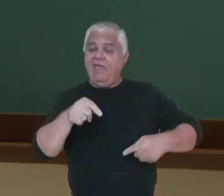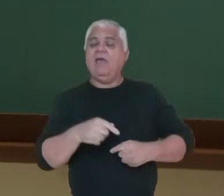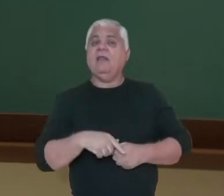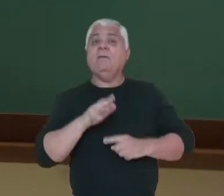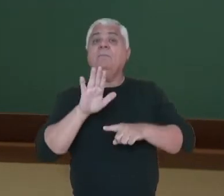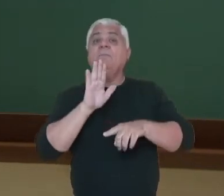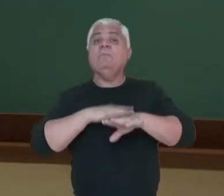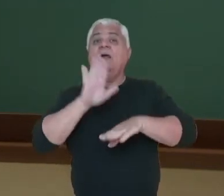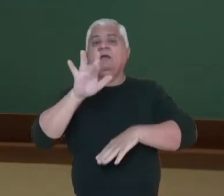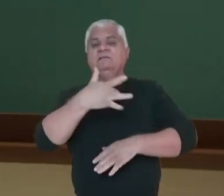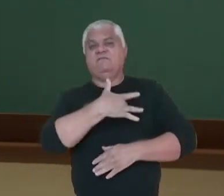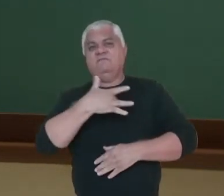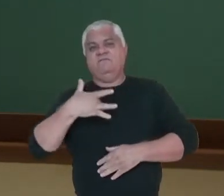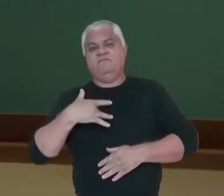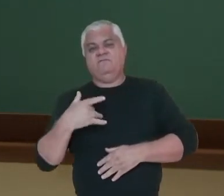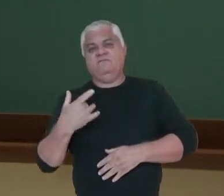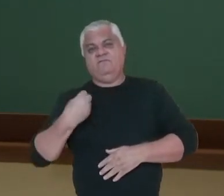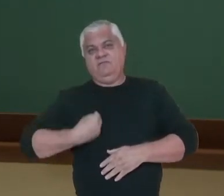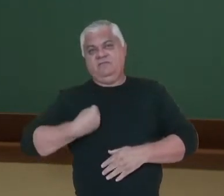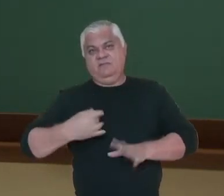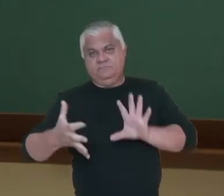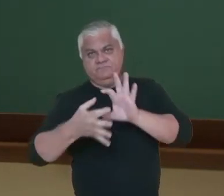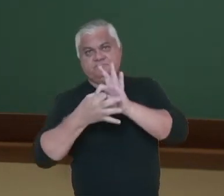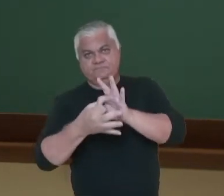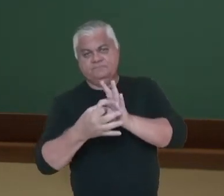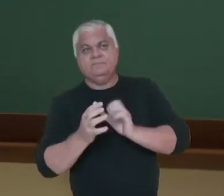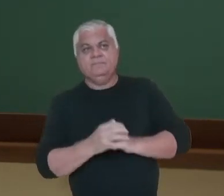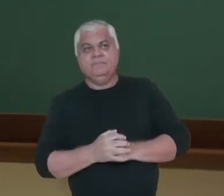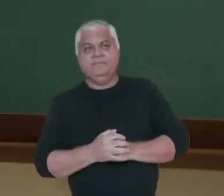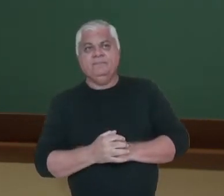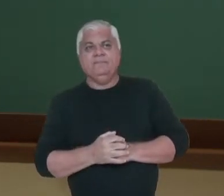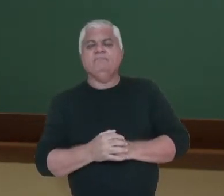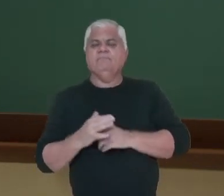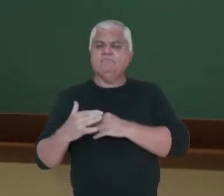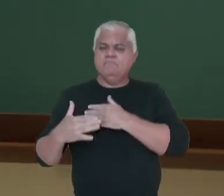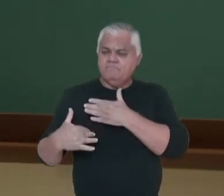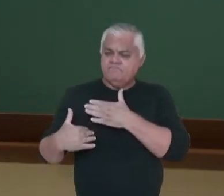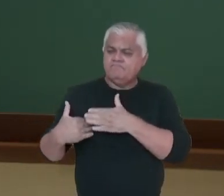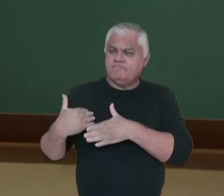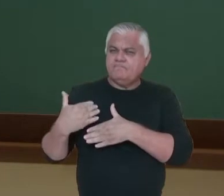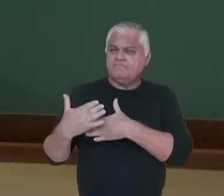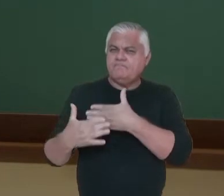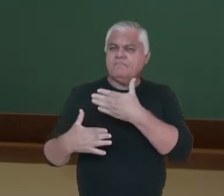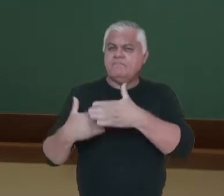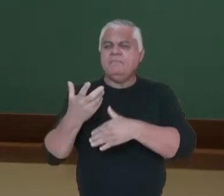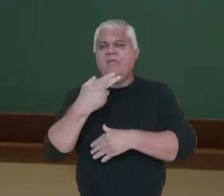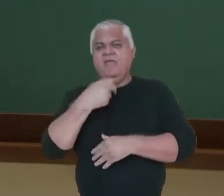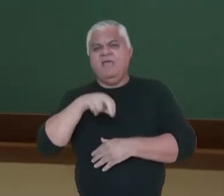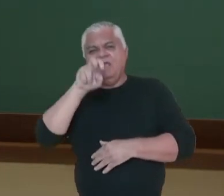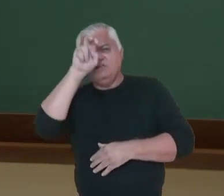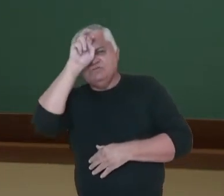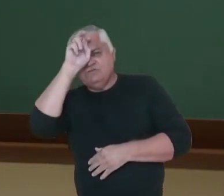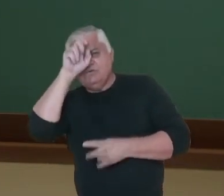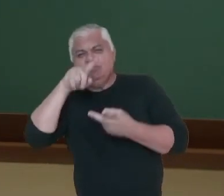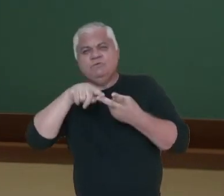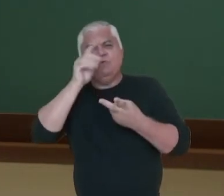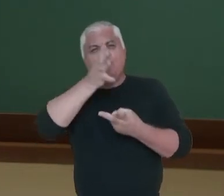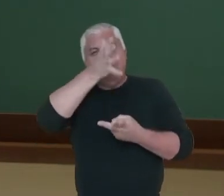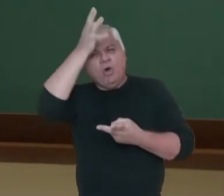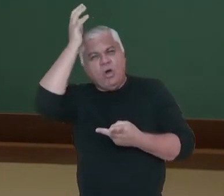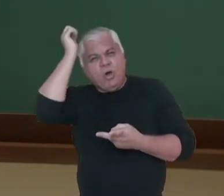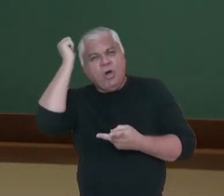utilitário de sobrevivência. Ela passa ali pela antiguidade, Egito Antigo, Roma Antiga, já